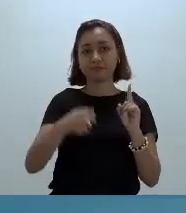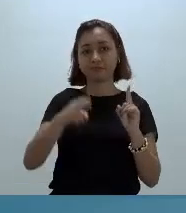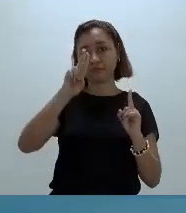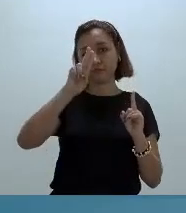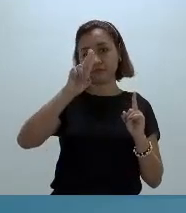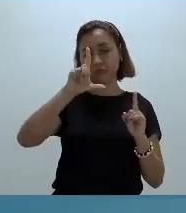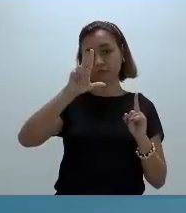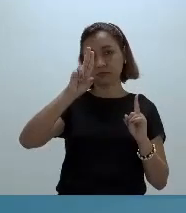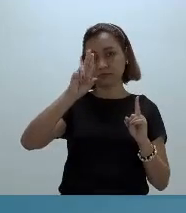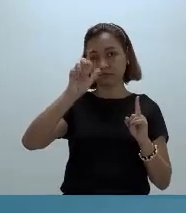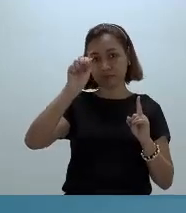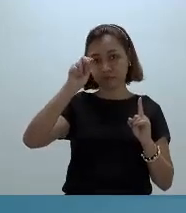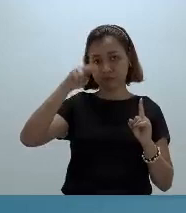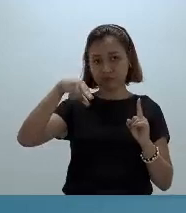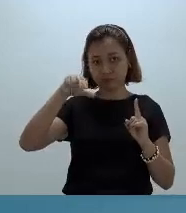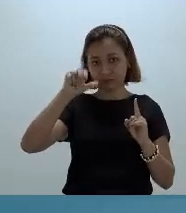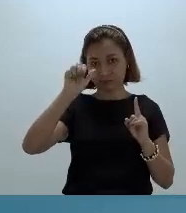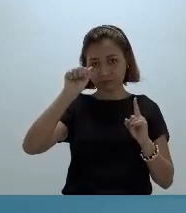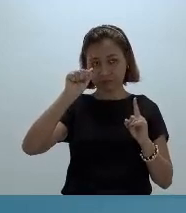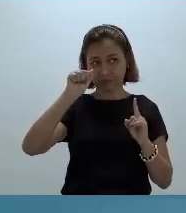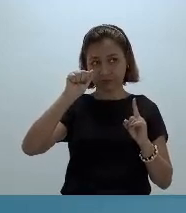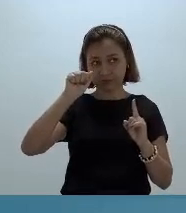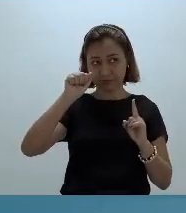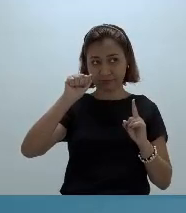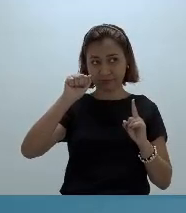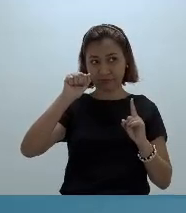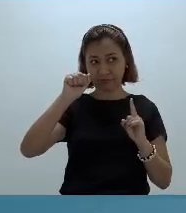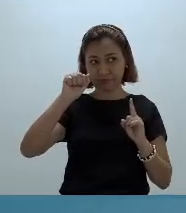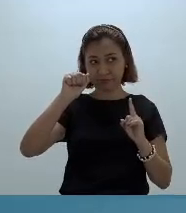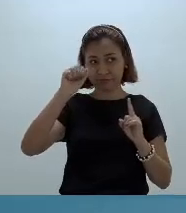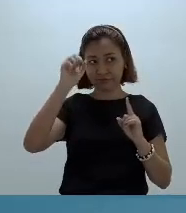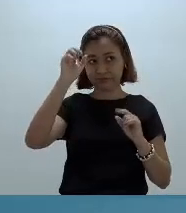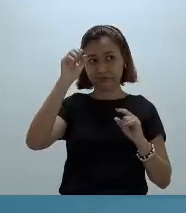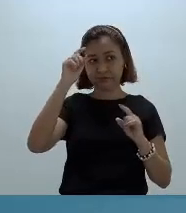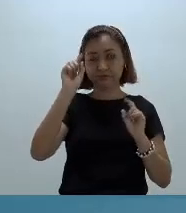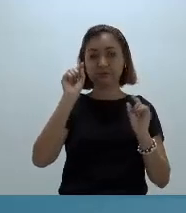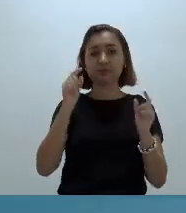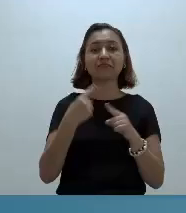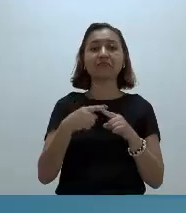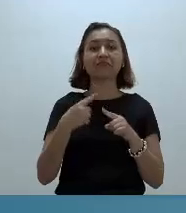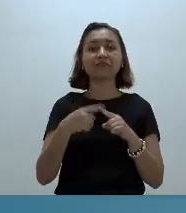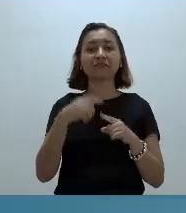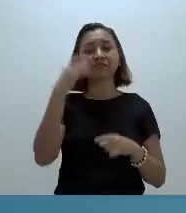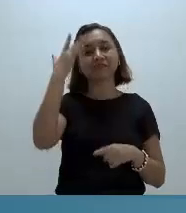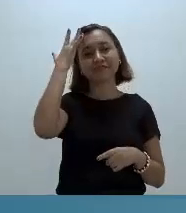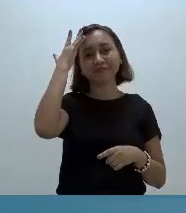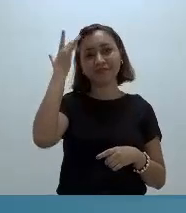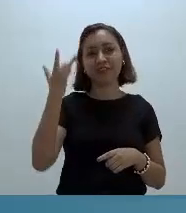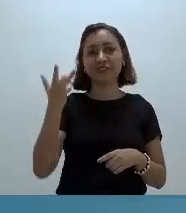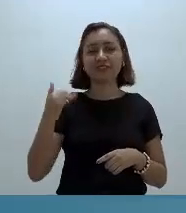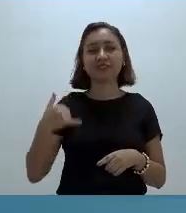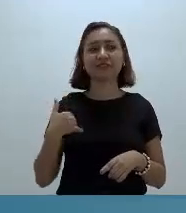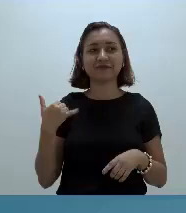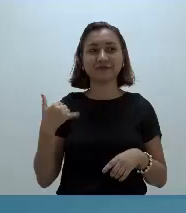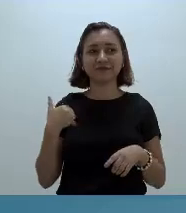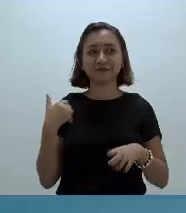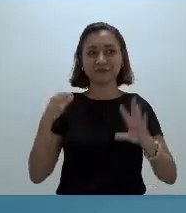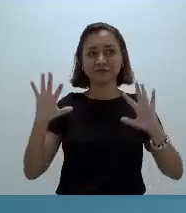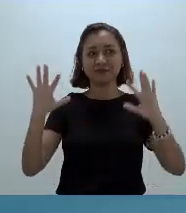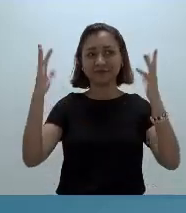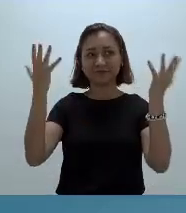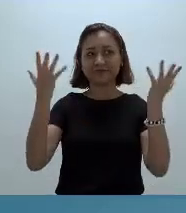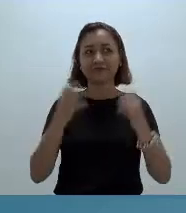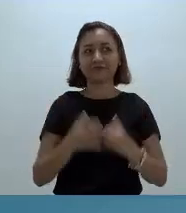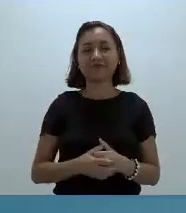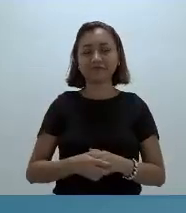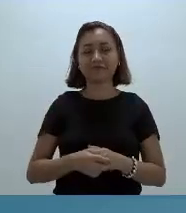Amaral Henrique Santalices, que amanhã estará de aniversário. Estará contando mais